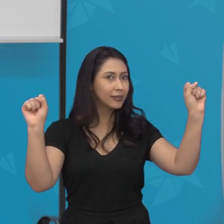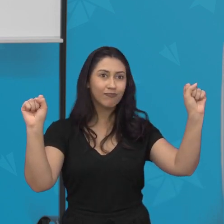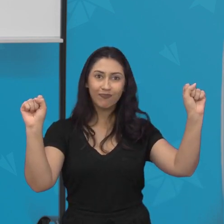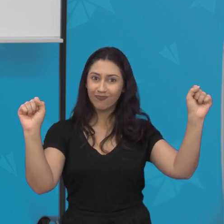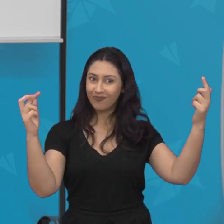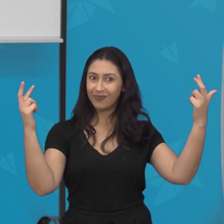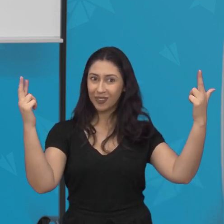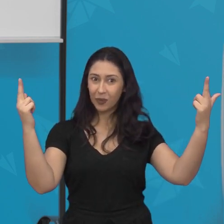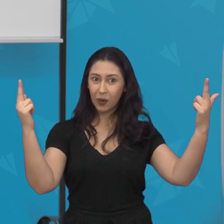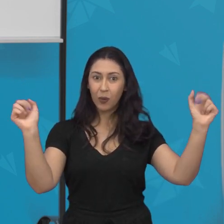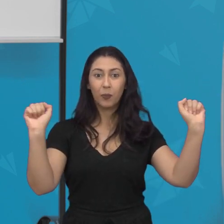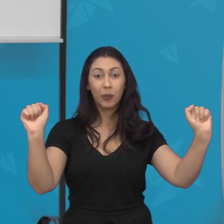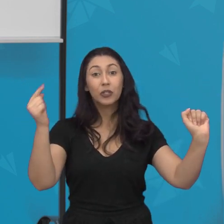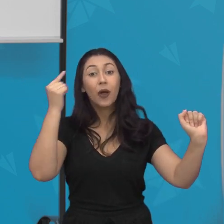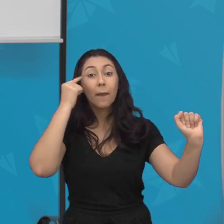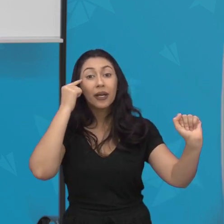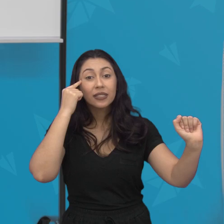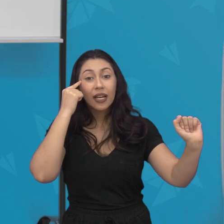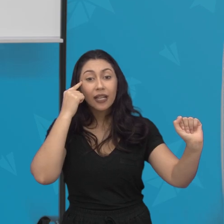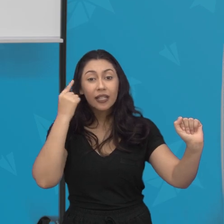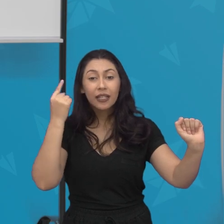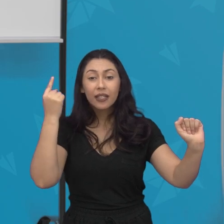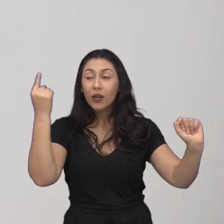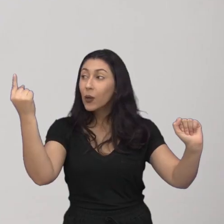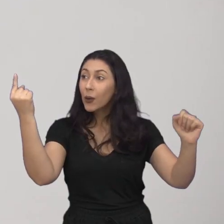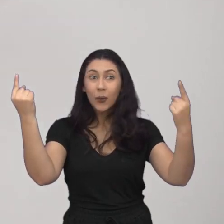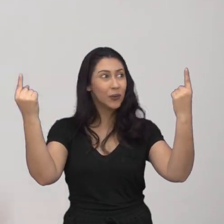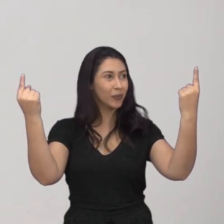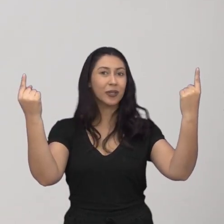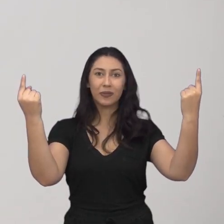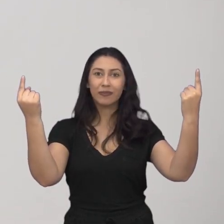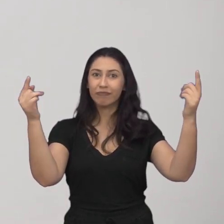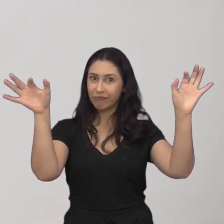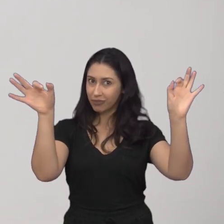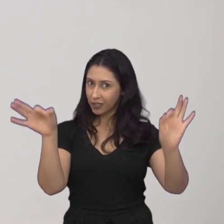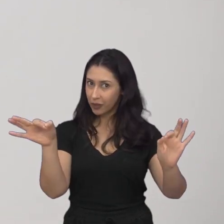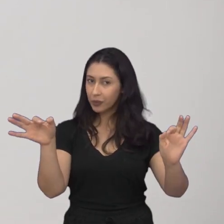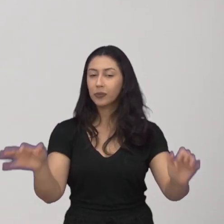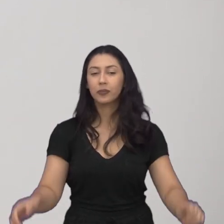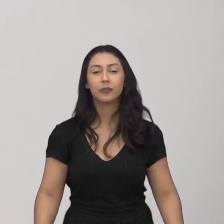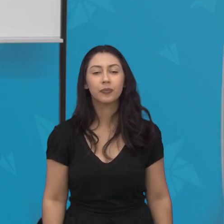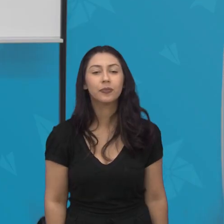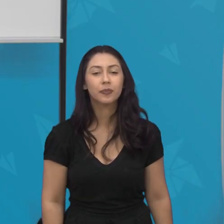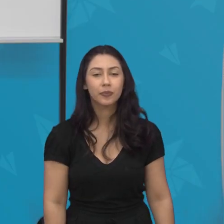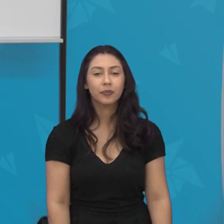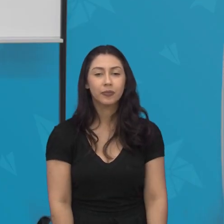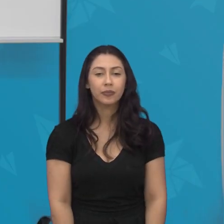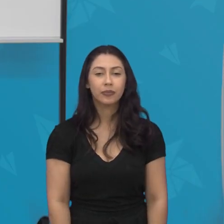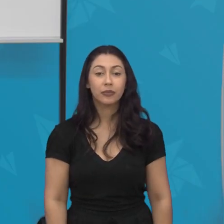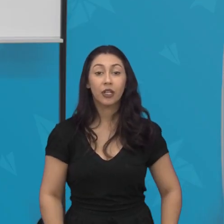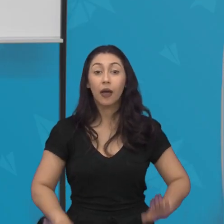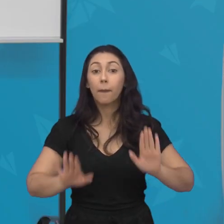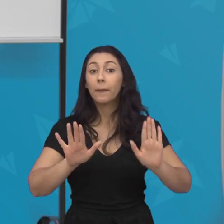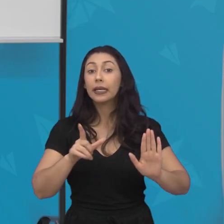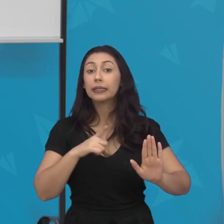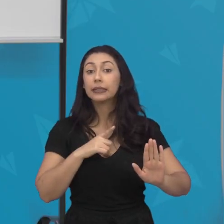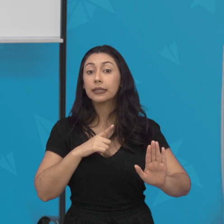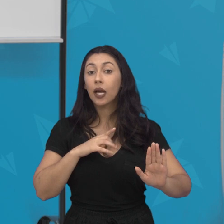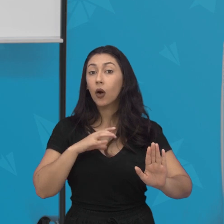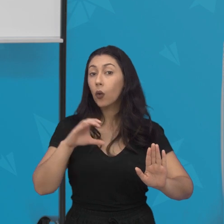pode fazer o quê? A gente pode pensar aqui então 1 para 1, tudo bem? A gente tem nosso oxigênio ali